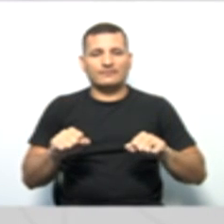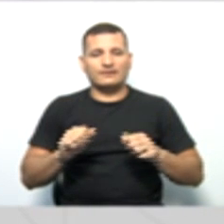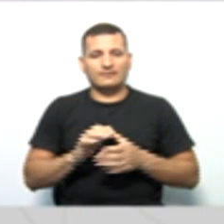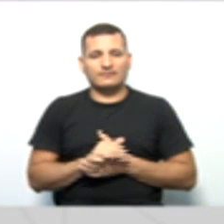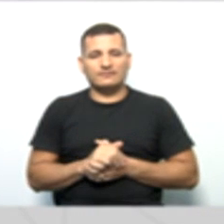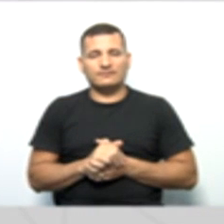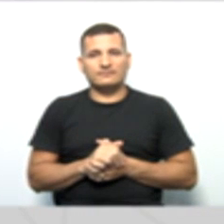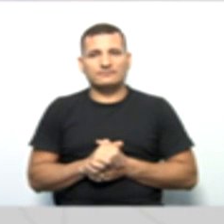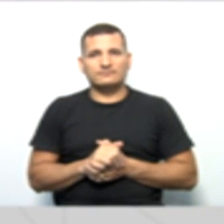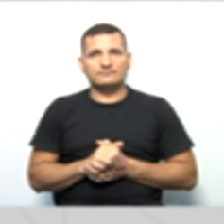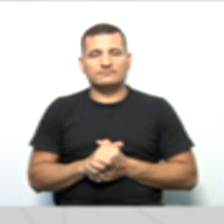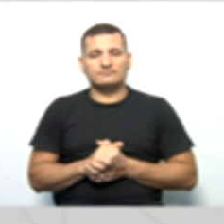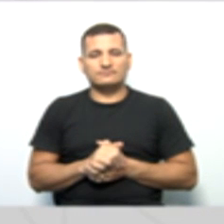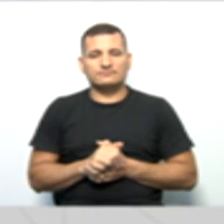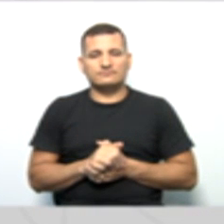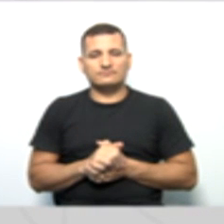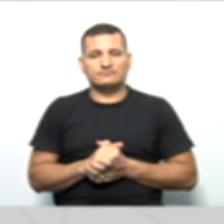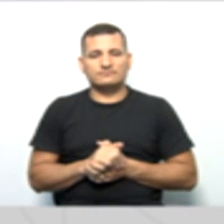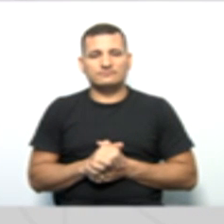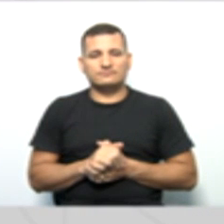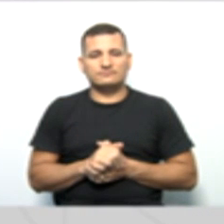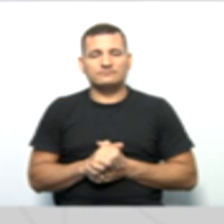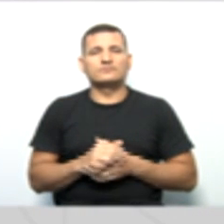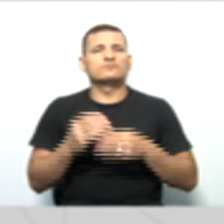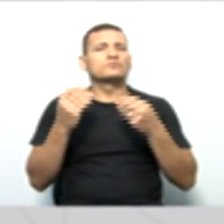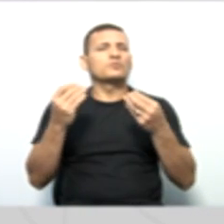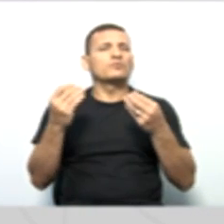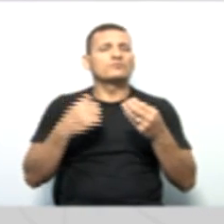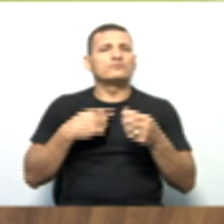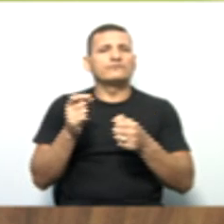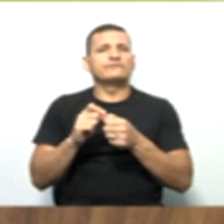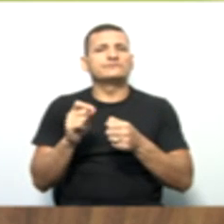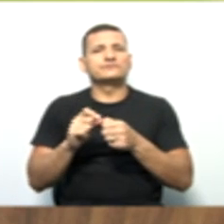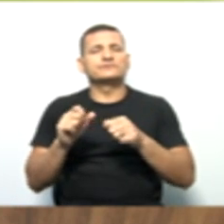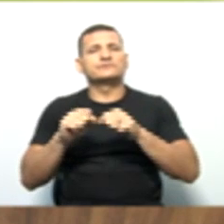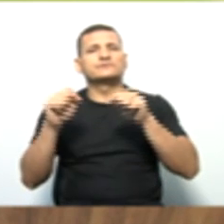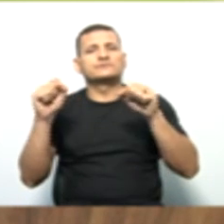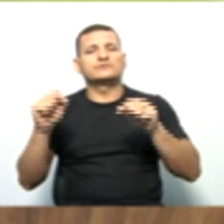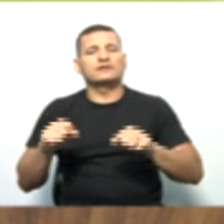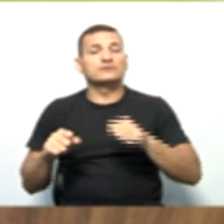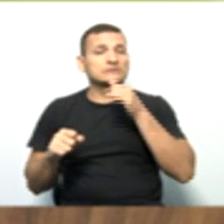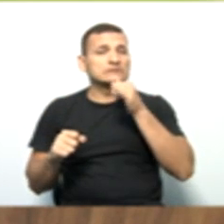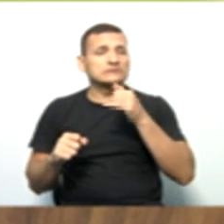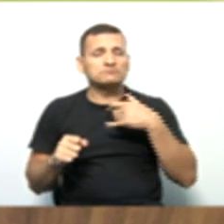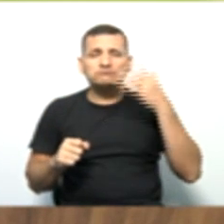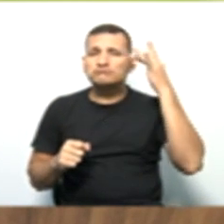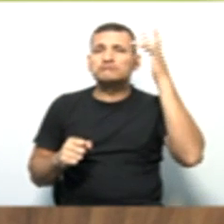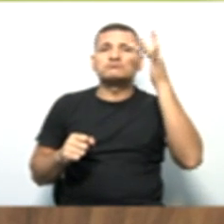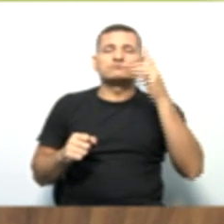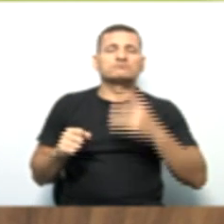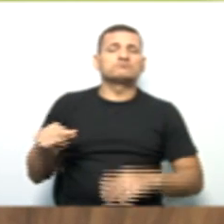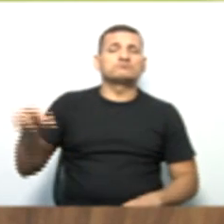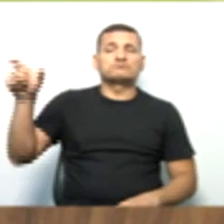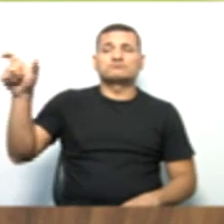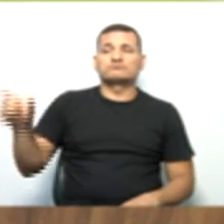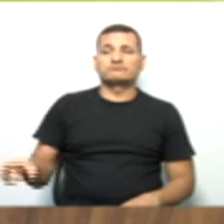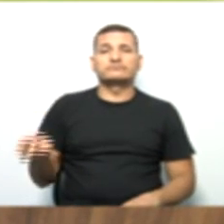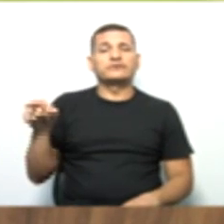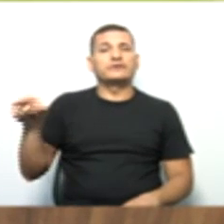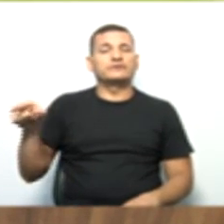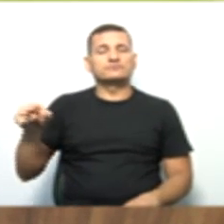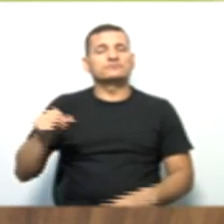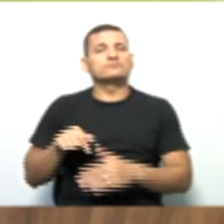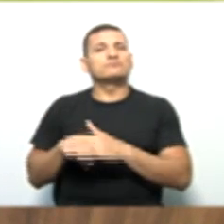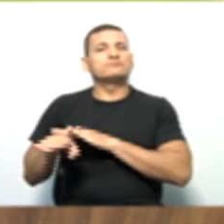vou construir um sistema, né, professor, sem saber o quanto, né, o usuário desse meu sistema vai precisar para armazenar de dados